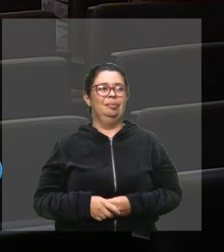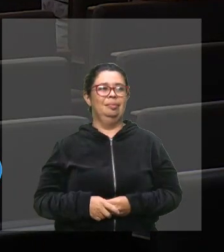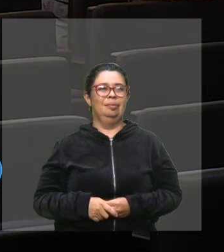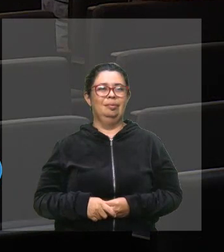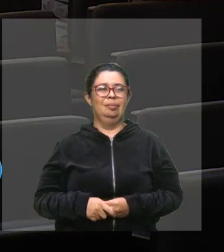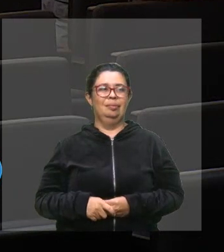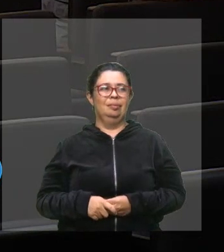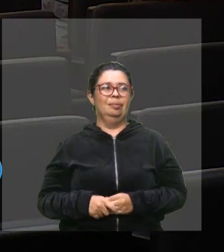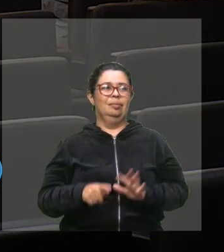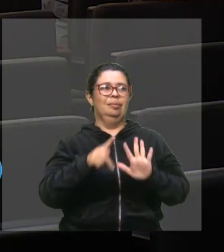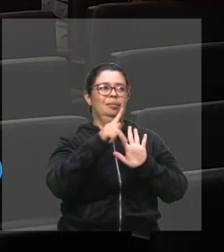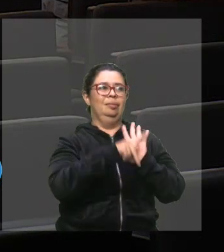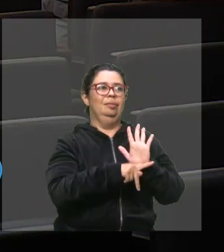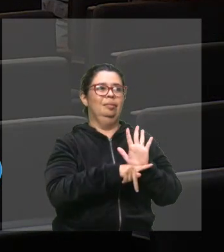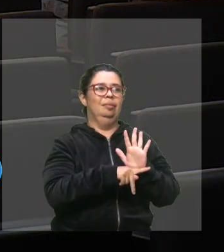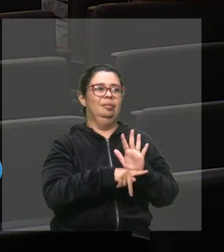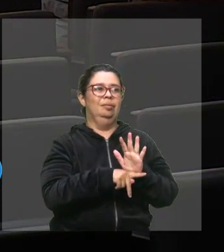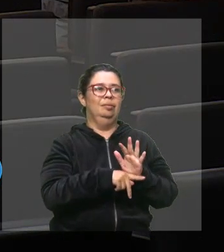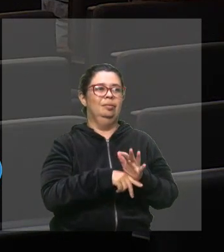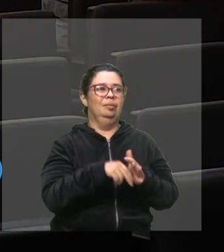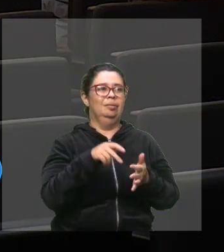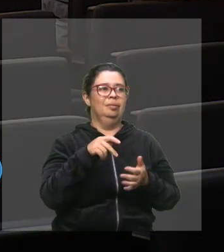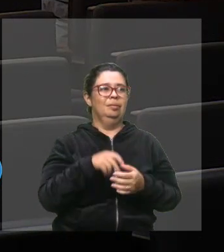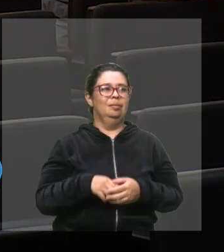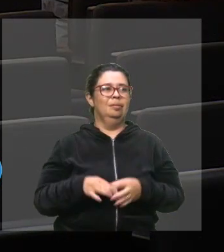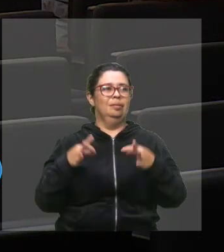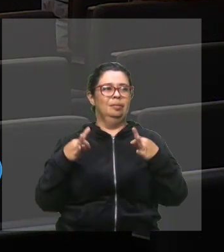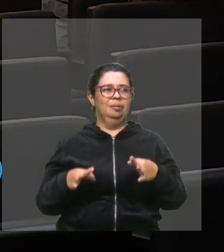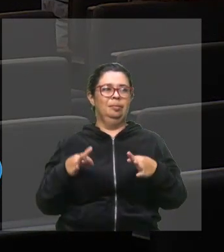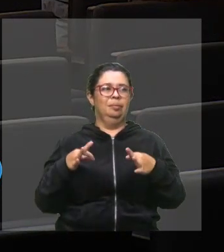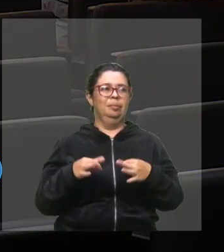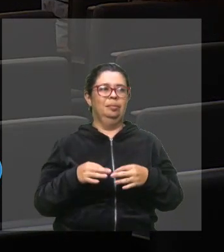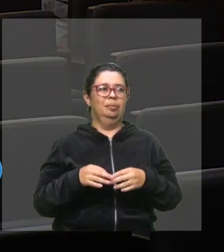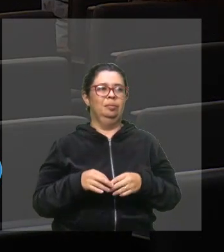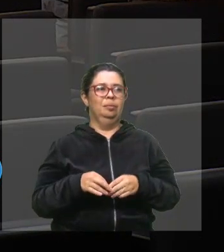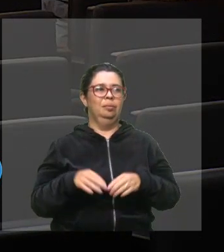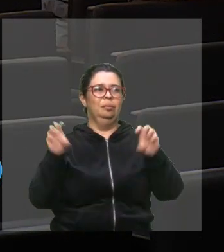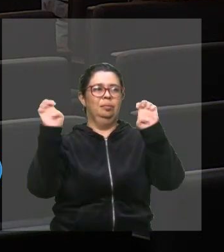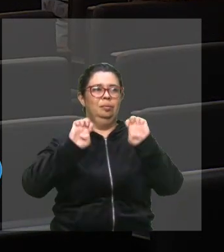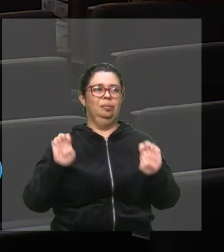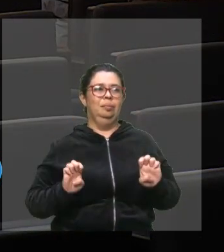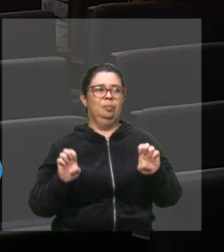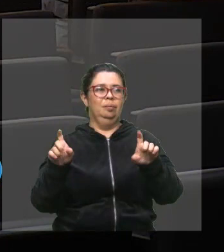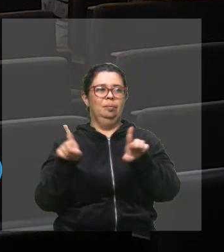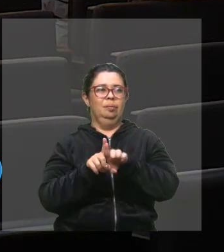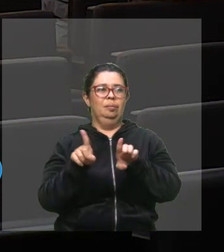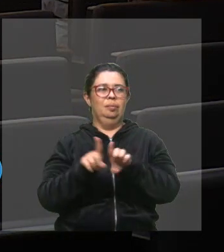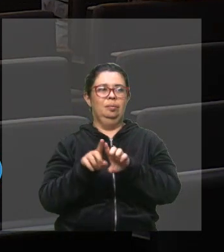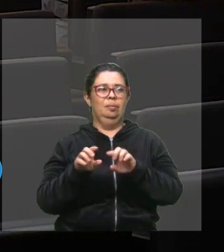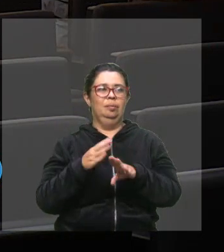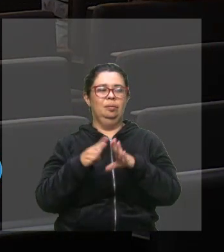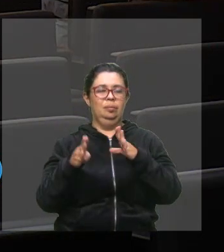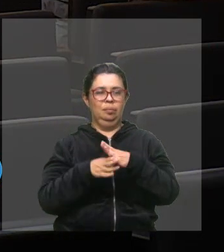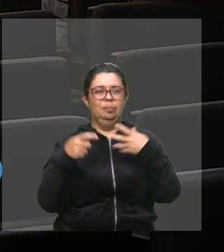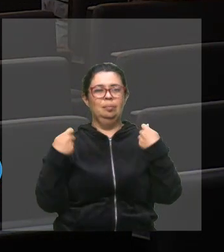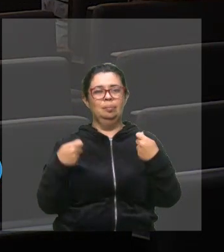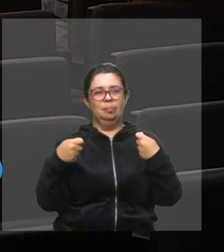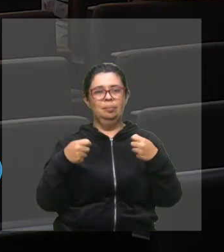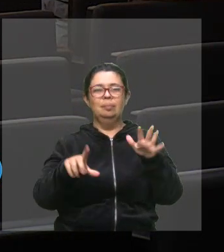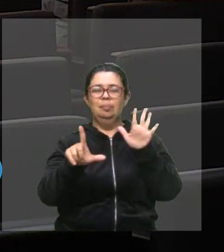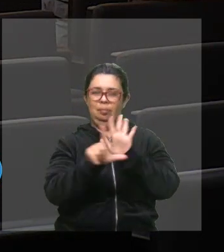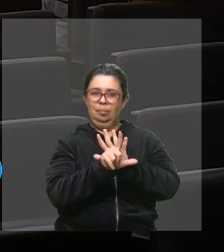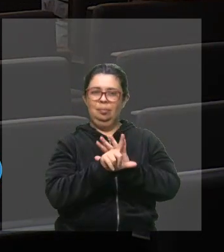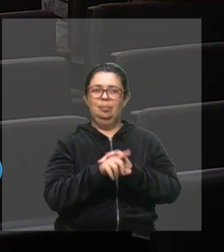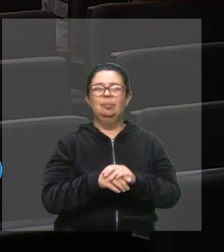um projeto que seja realmente fortalecido, tanto na parte estrutural dele, mas como na parte legal. Então, parabéns a todas